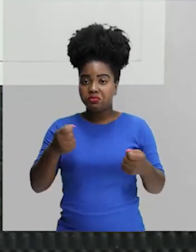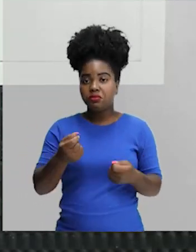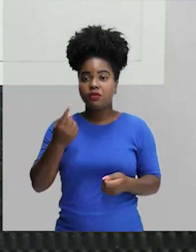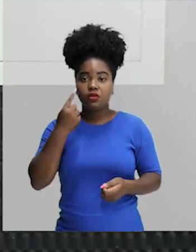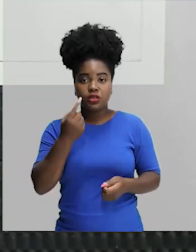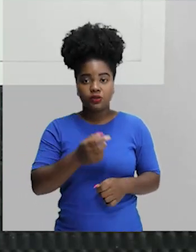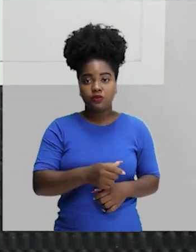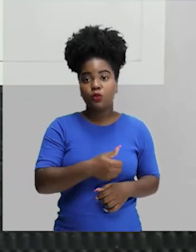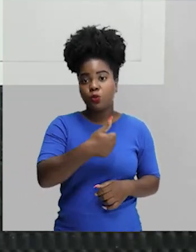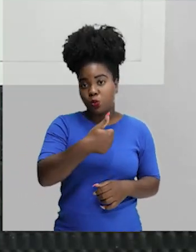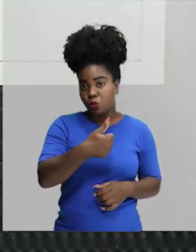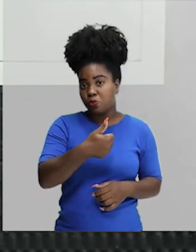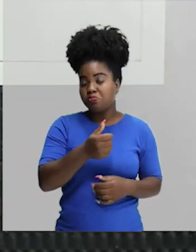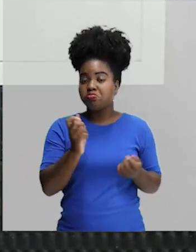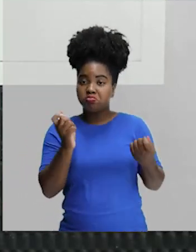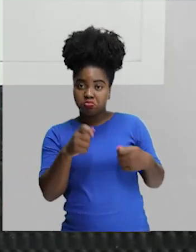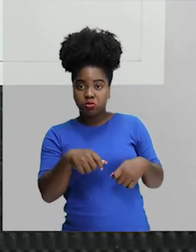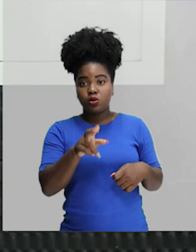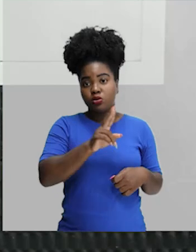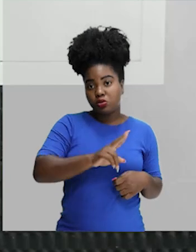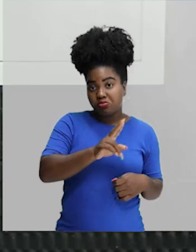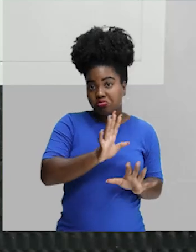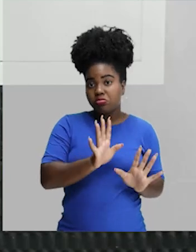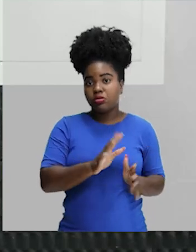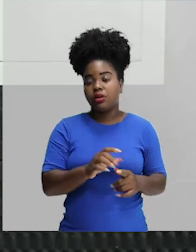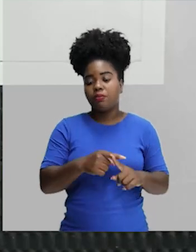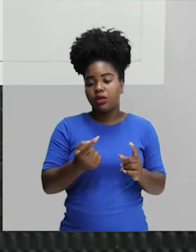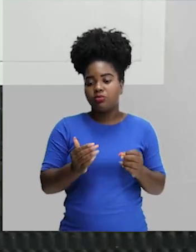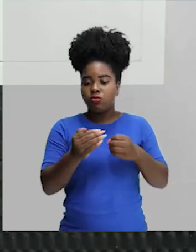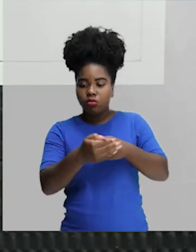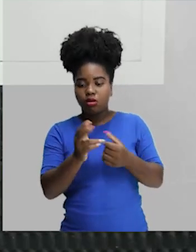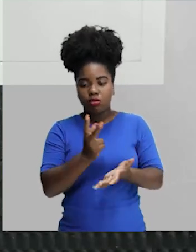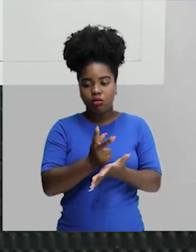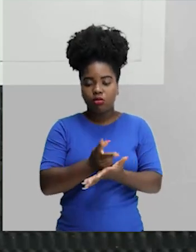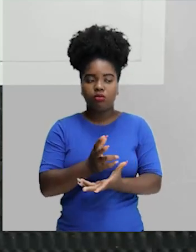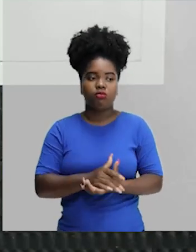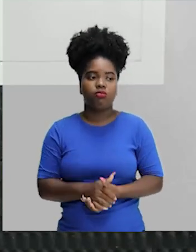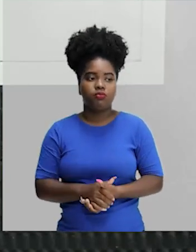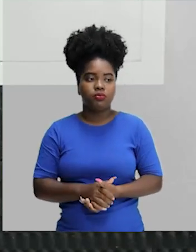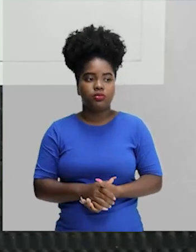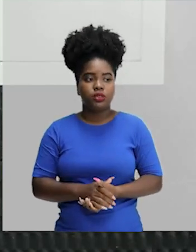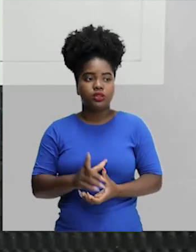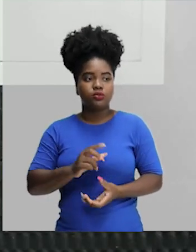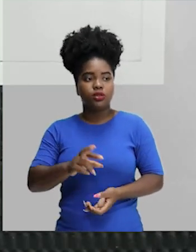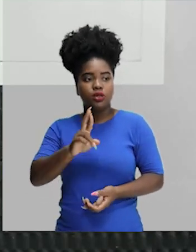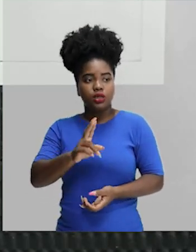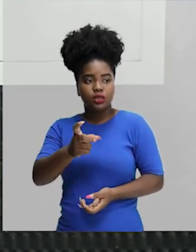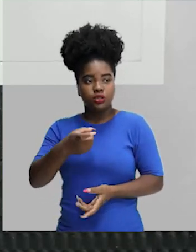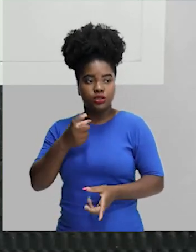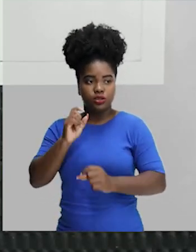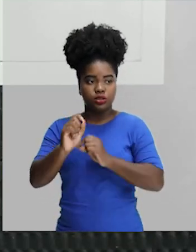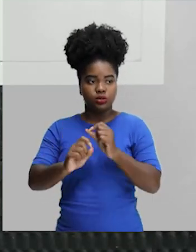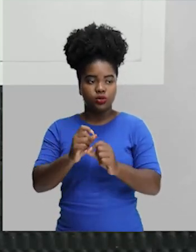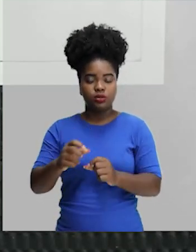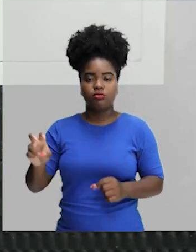quadrado. E aqui o resto da divisão, meu Rx, vai ser igual a 5.